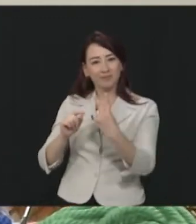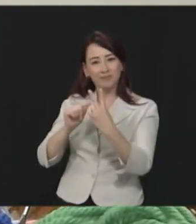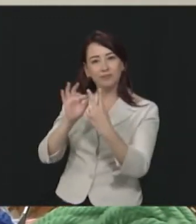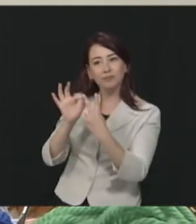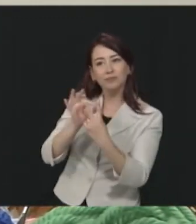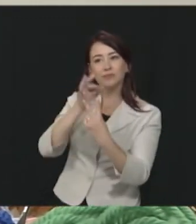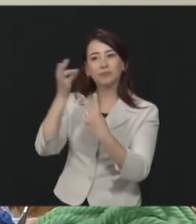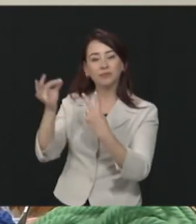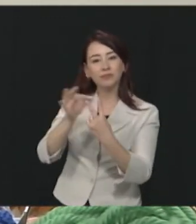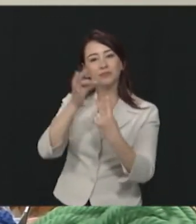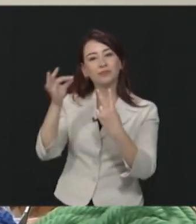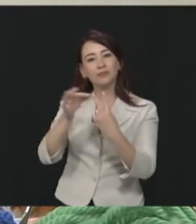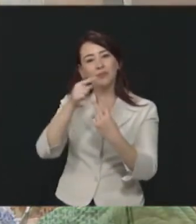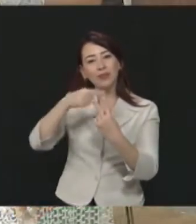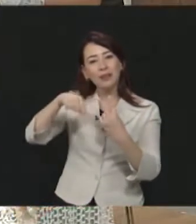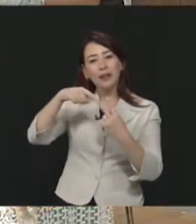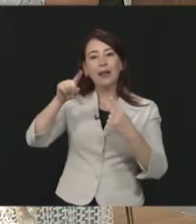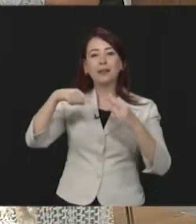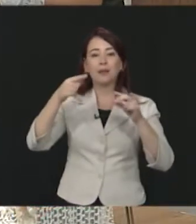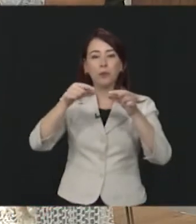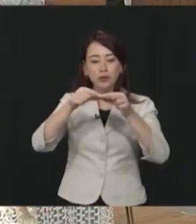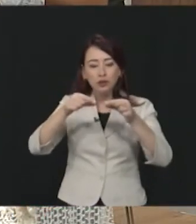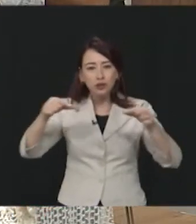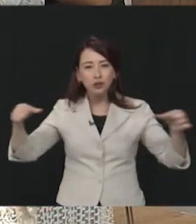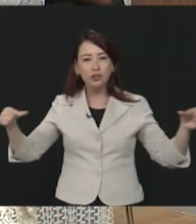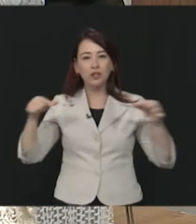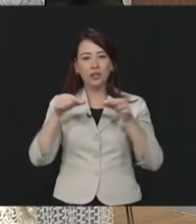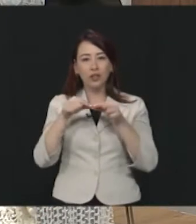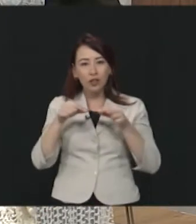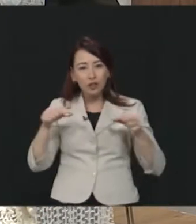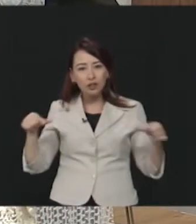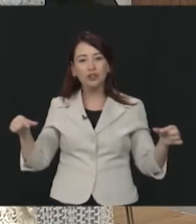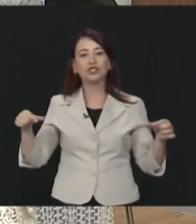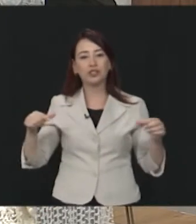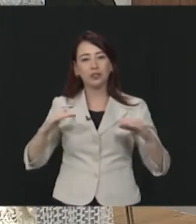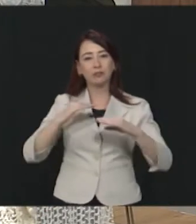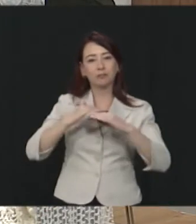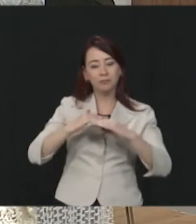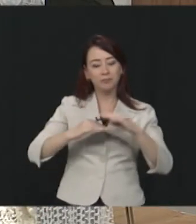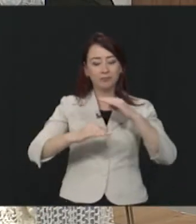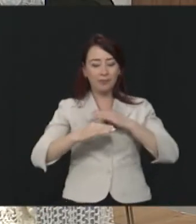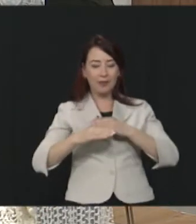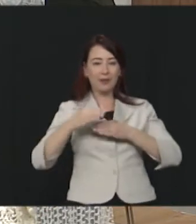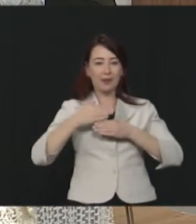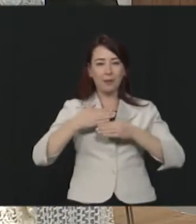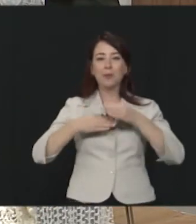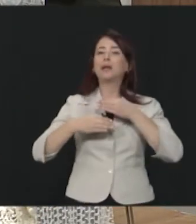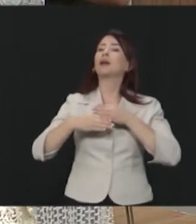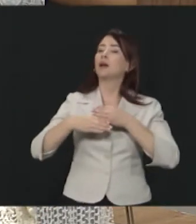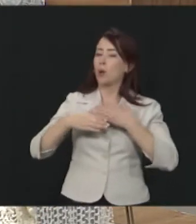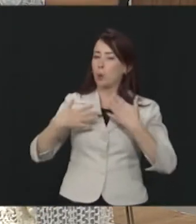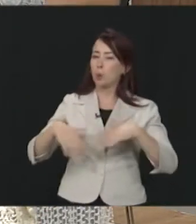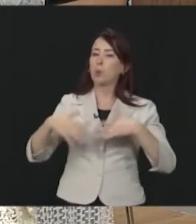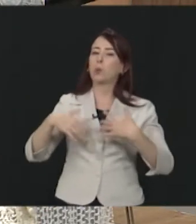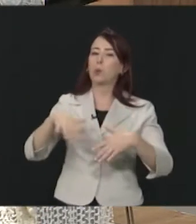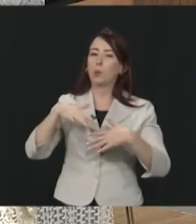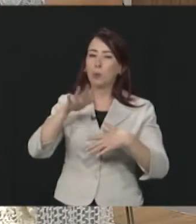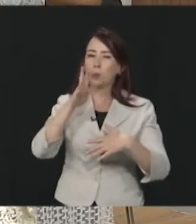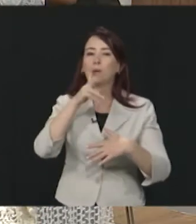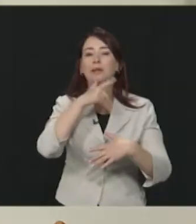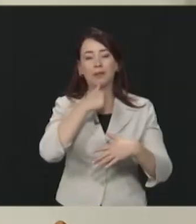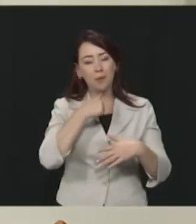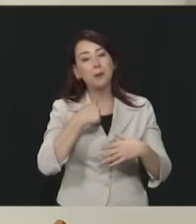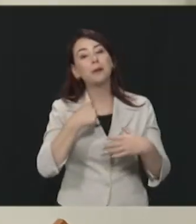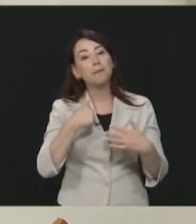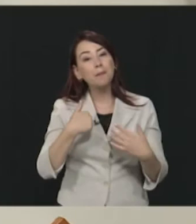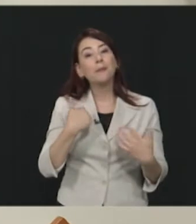em tiras e depois essas tiras são emendadas, né? Que bacana! É um trabalho bem demorado, né? Muito esmerado. E